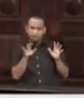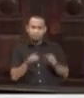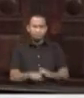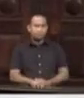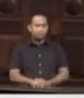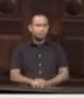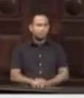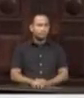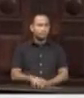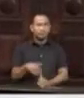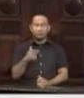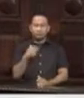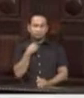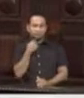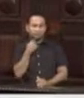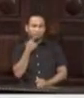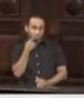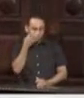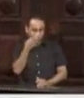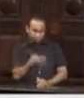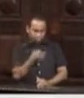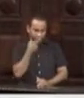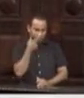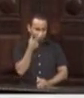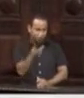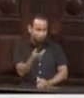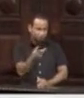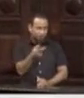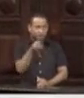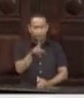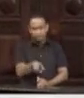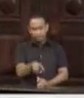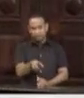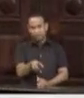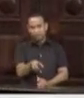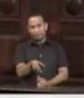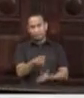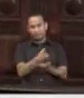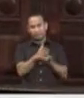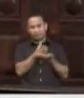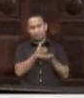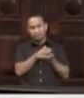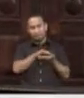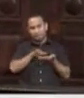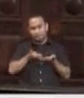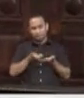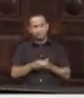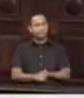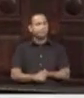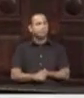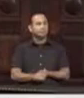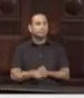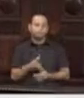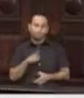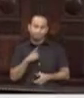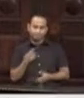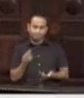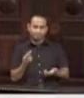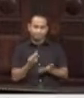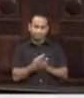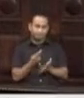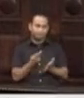inclusive, não temos dúvidas em afirmar, foram parte de tenebrosos esquemas de